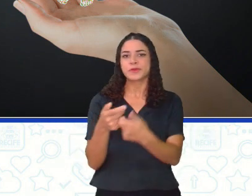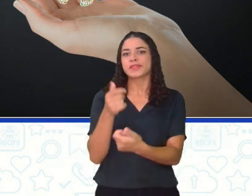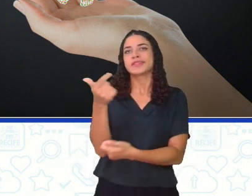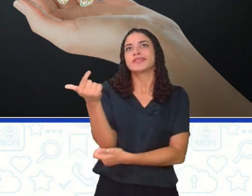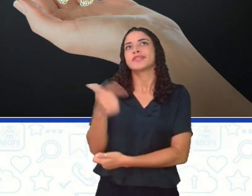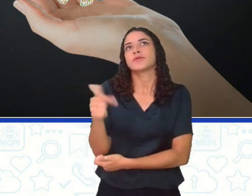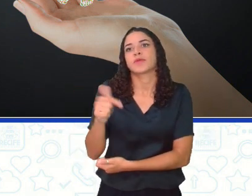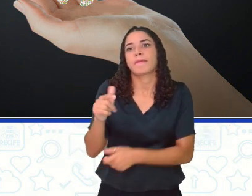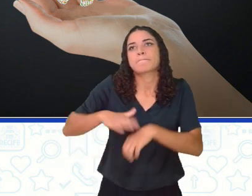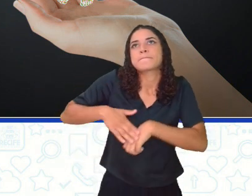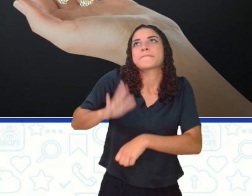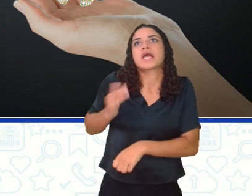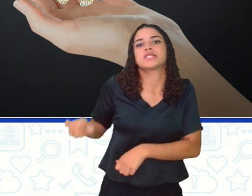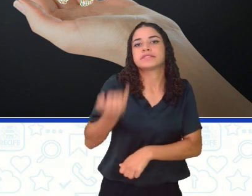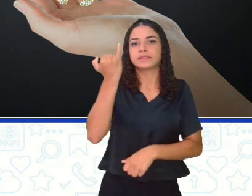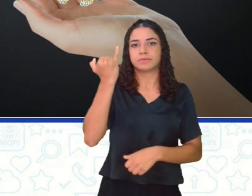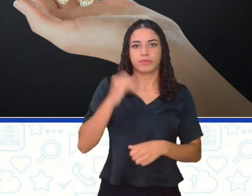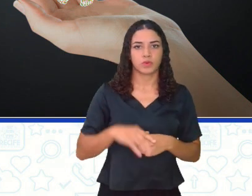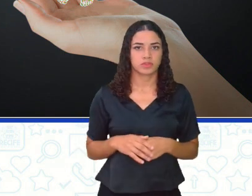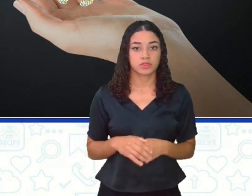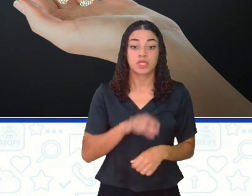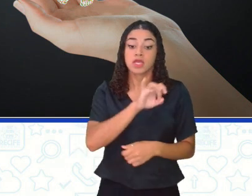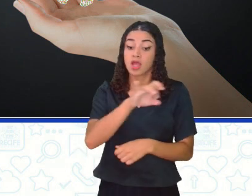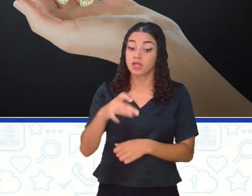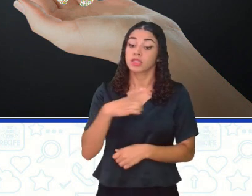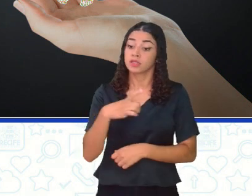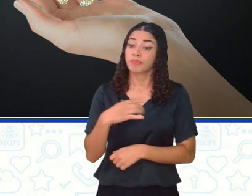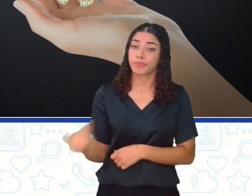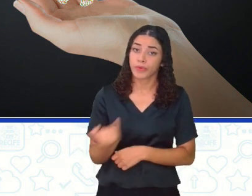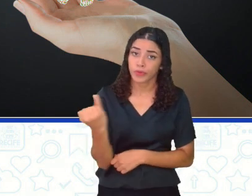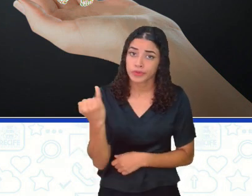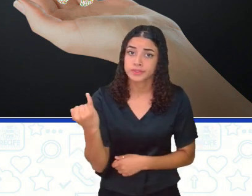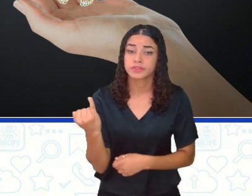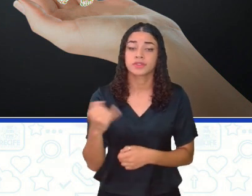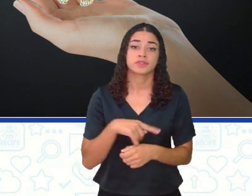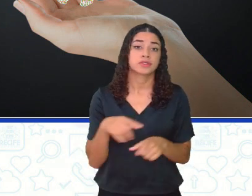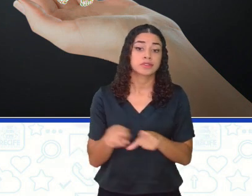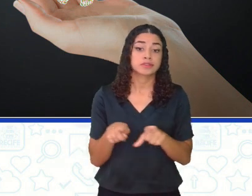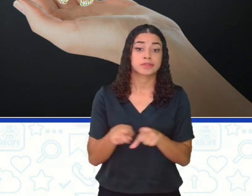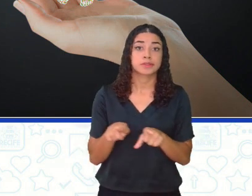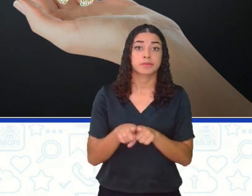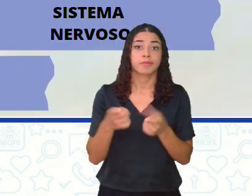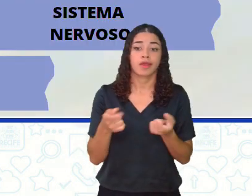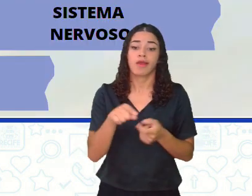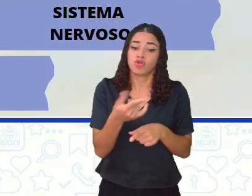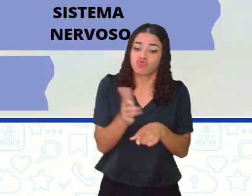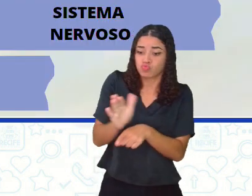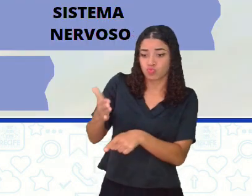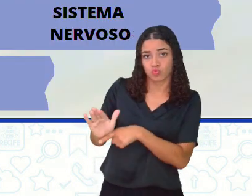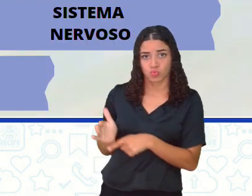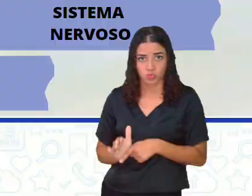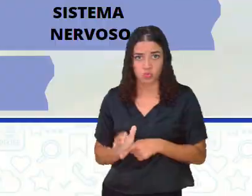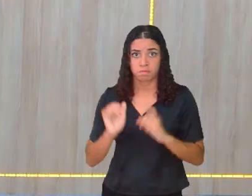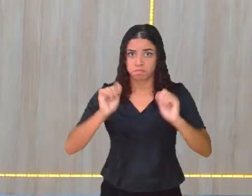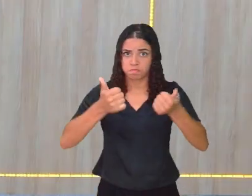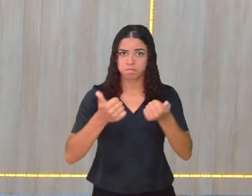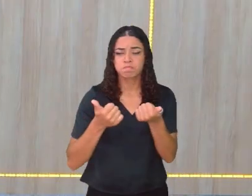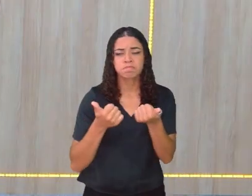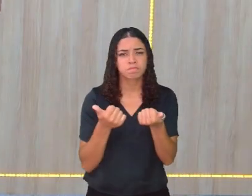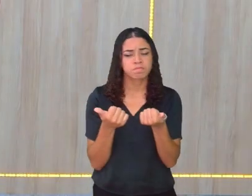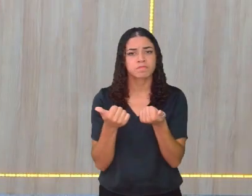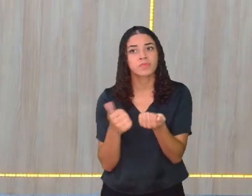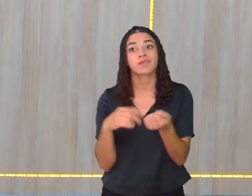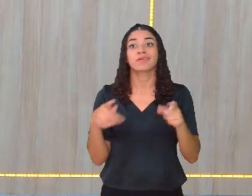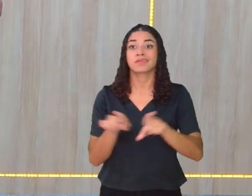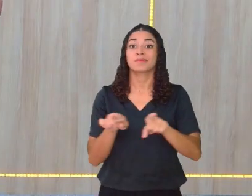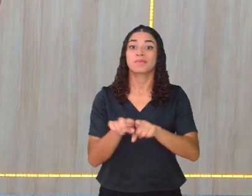existe o mais importante, porque cada um tem a sua importância e tem a sua colaboração. E aí, a gente traz aí